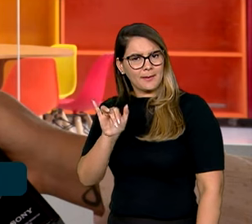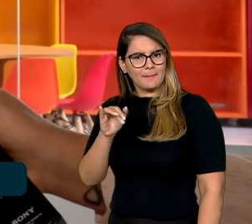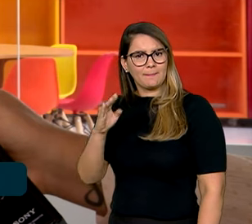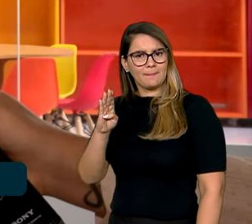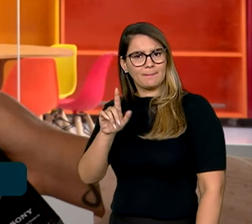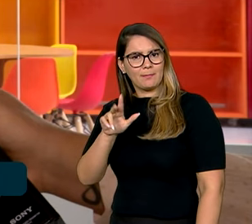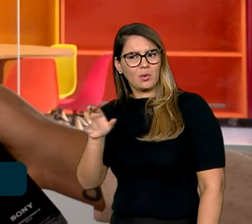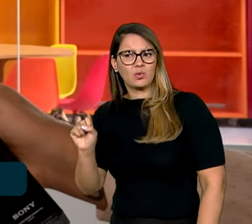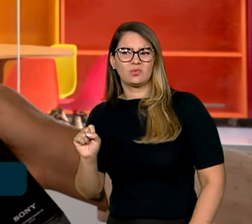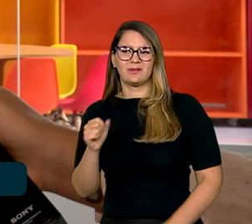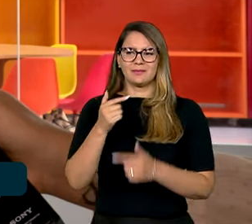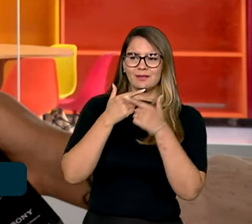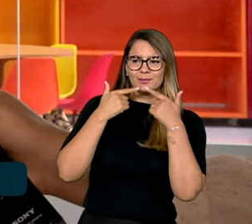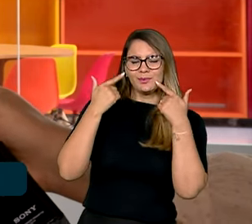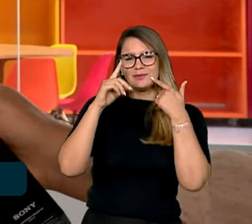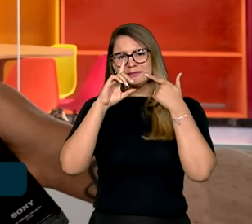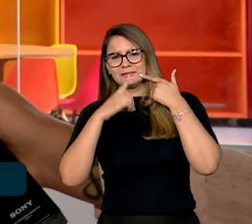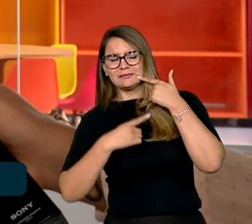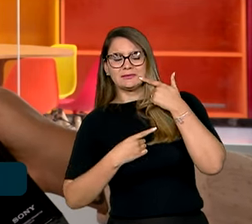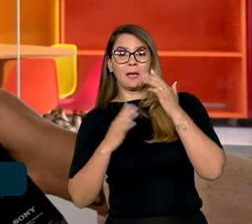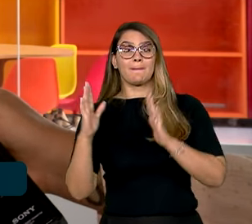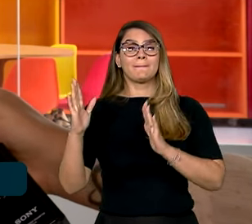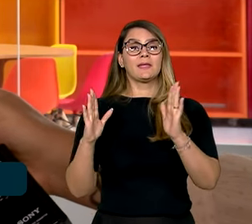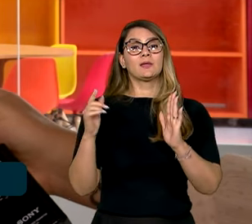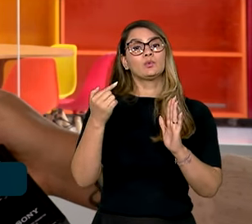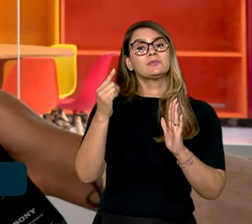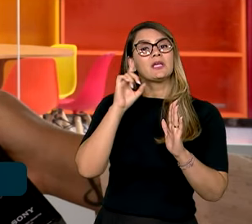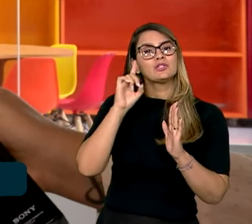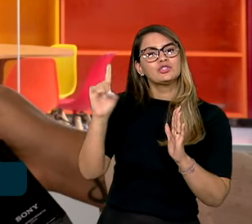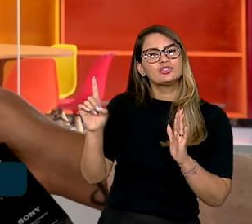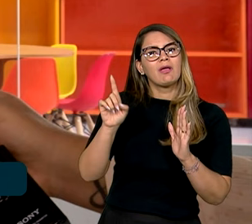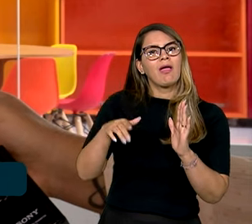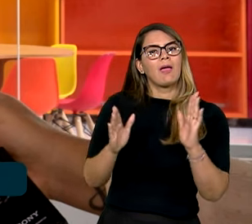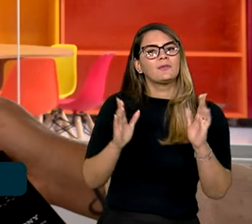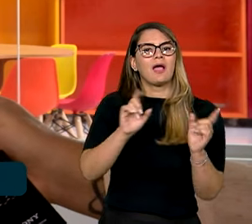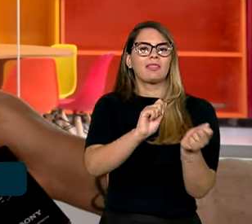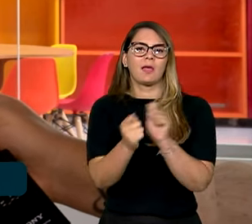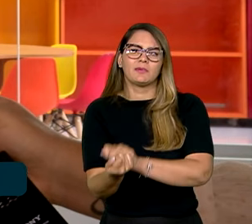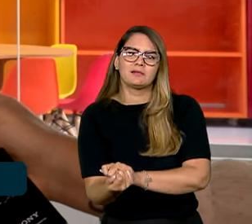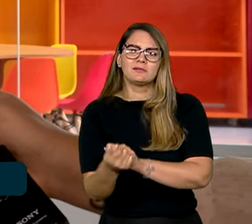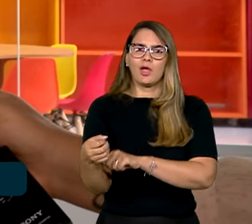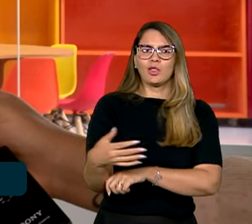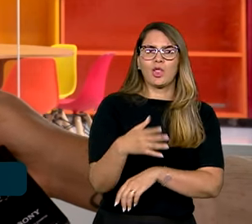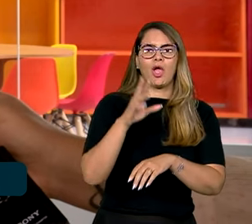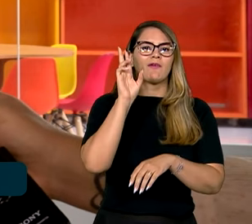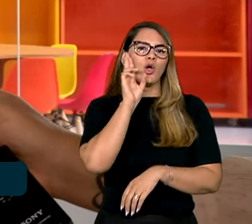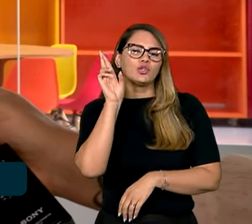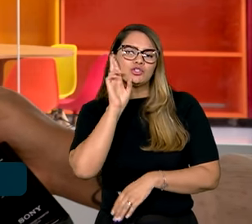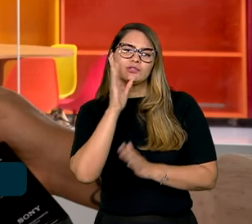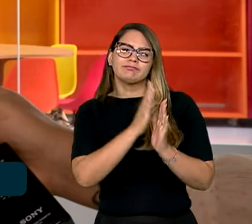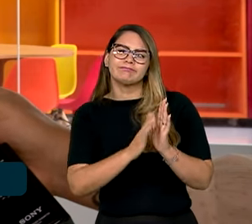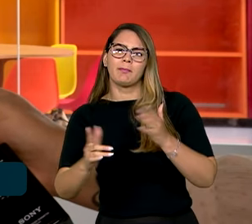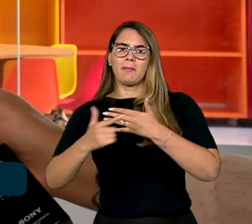um humor mais depressivo durante uns 7 dias, que é um processo de adaptação dessa mulher à chegada do bebê, à nova rotina, aos novos papéis,